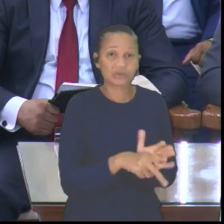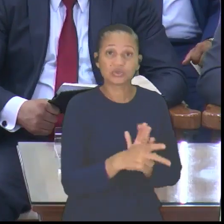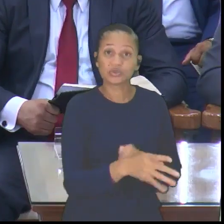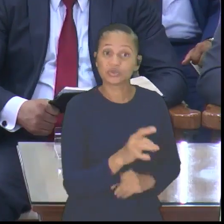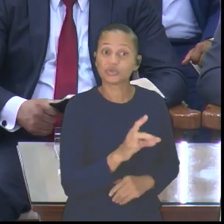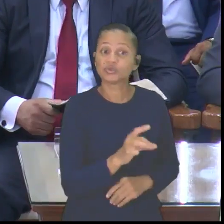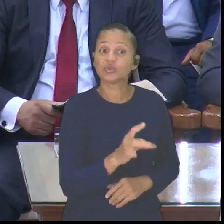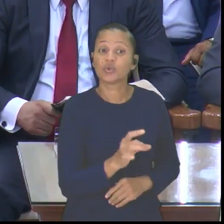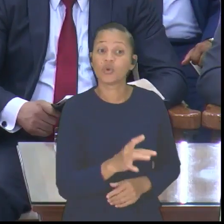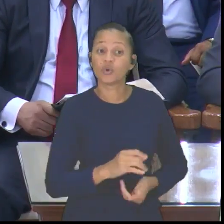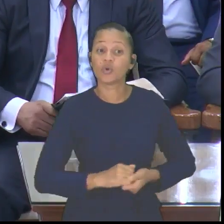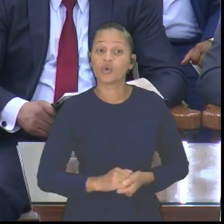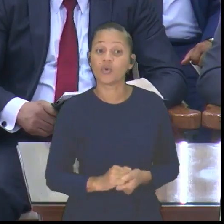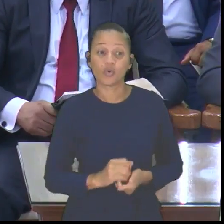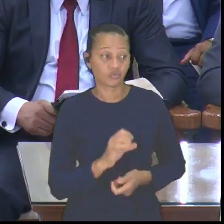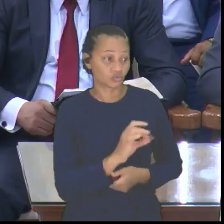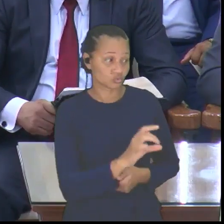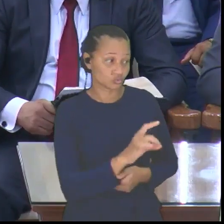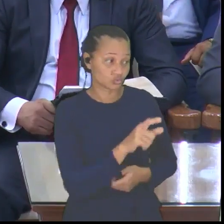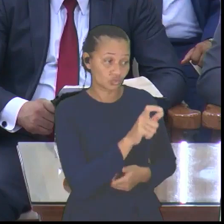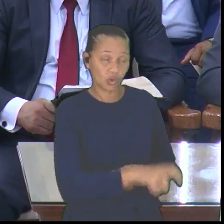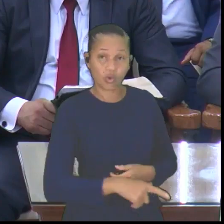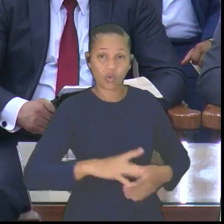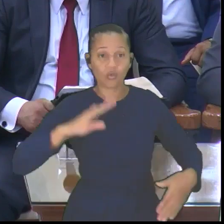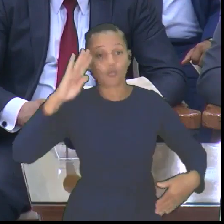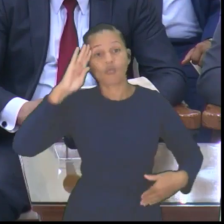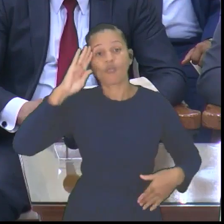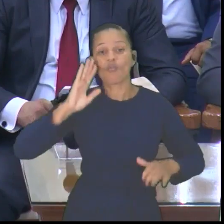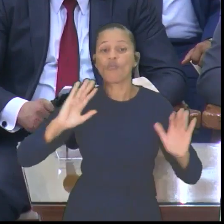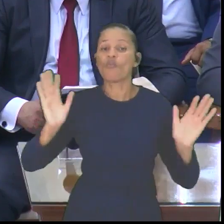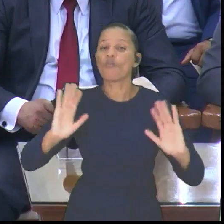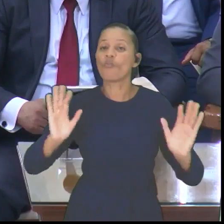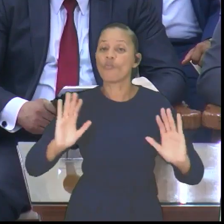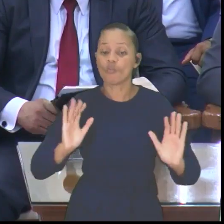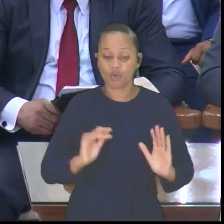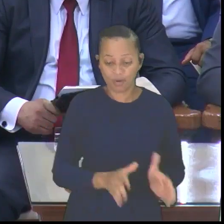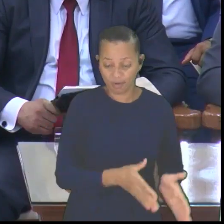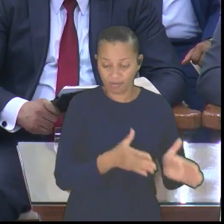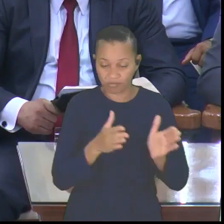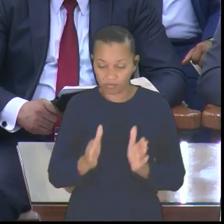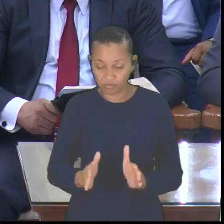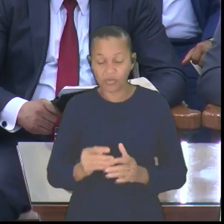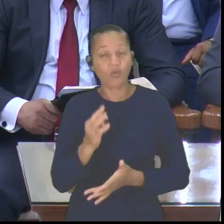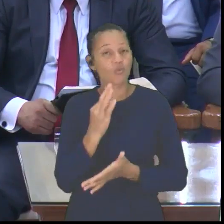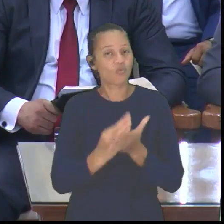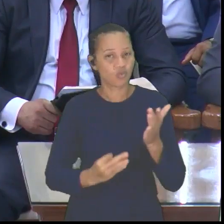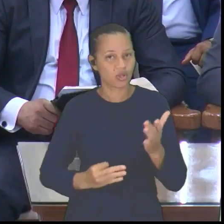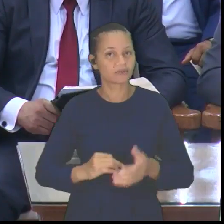sobre os guardas. Na sequência do texto,